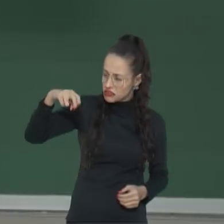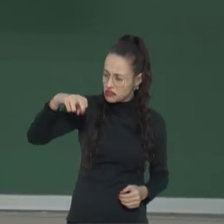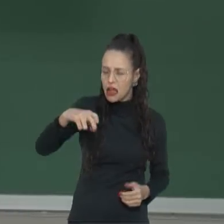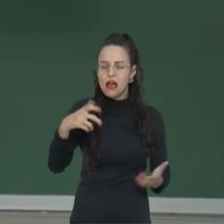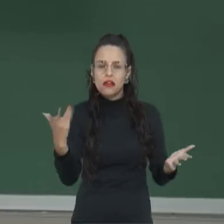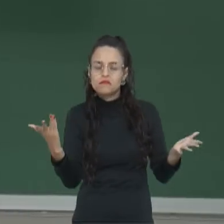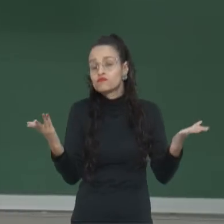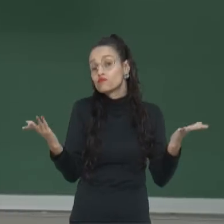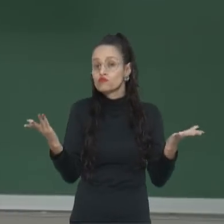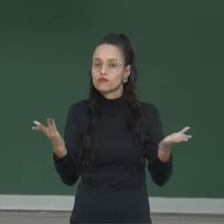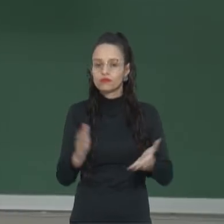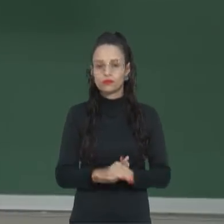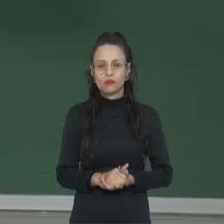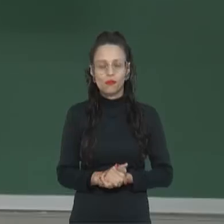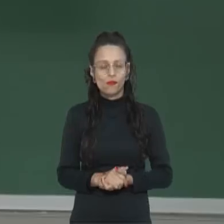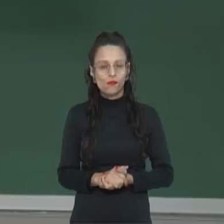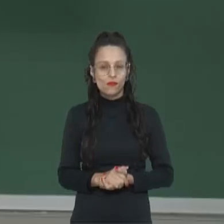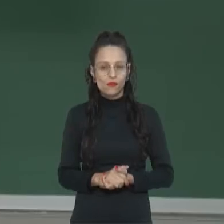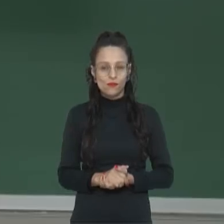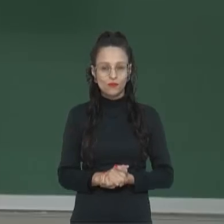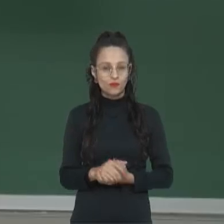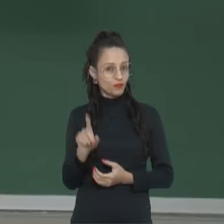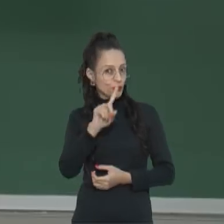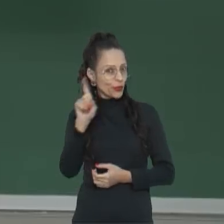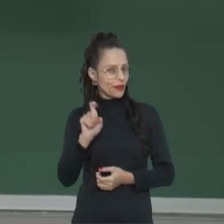O que será que é isso, professor?